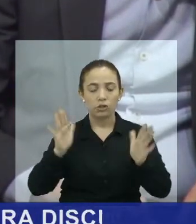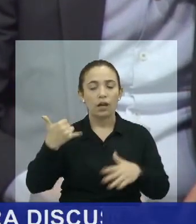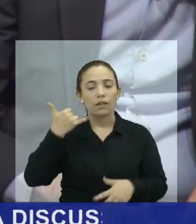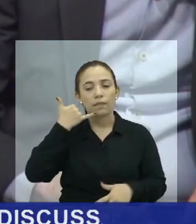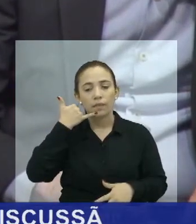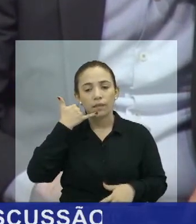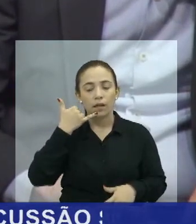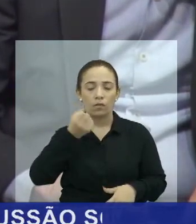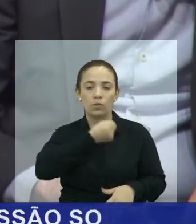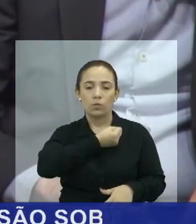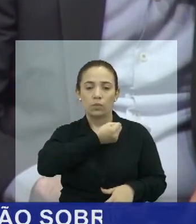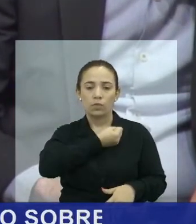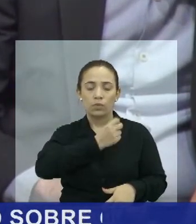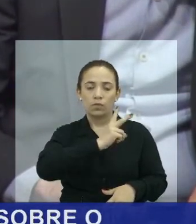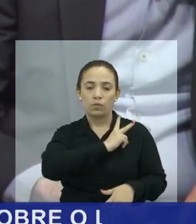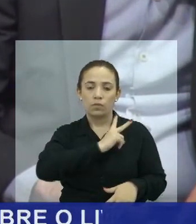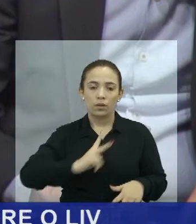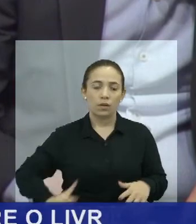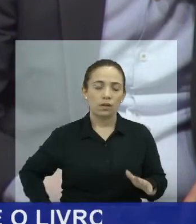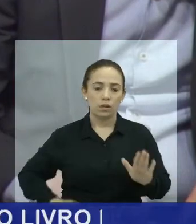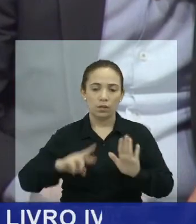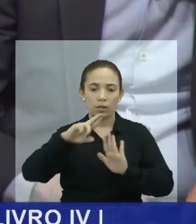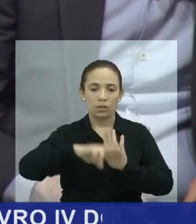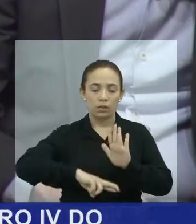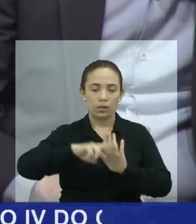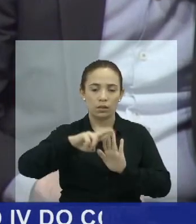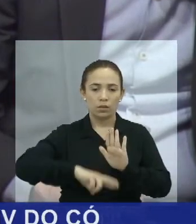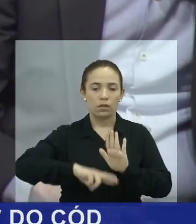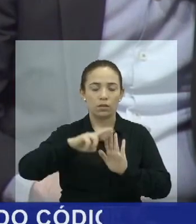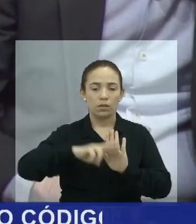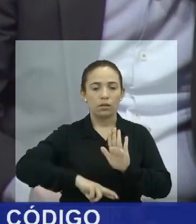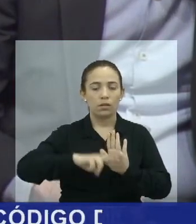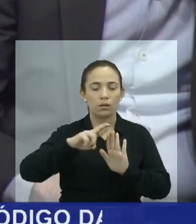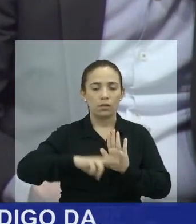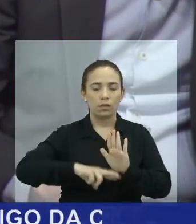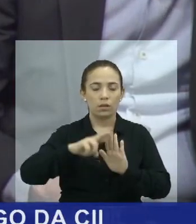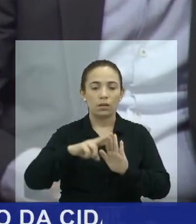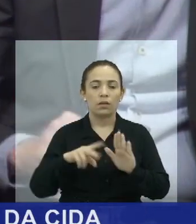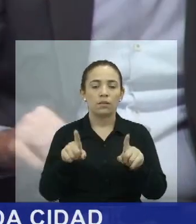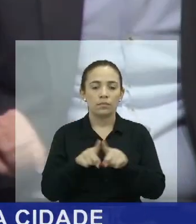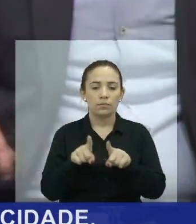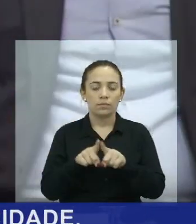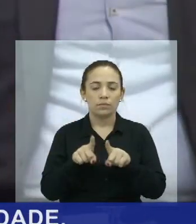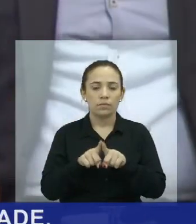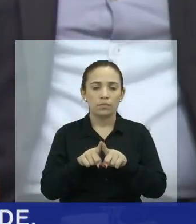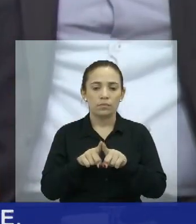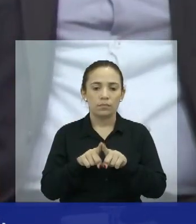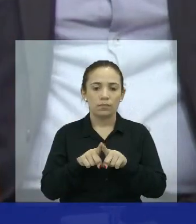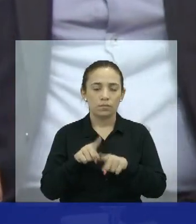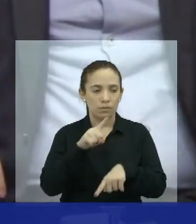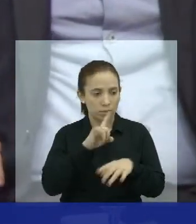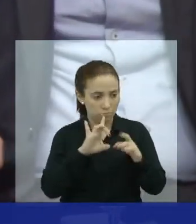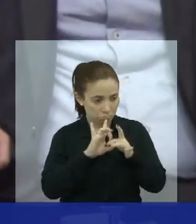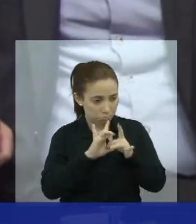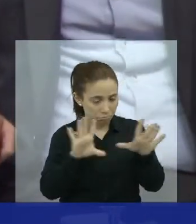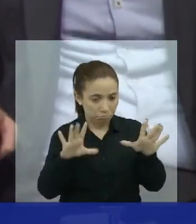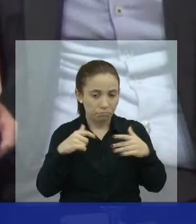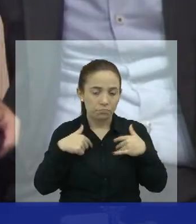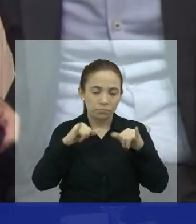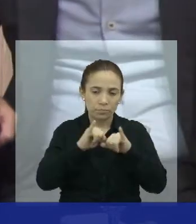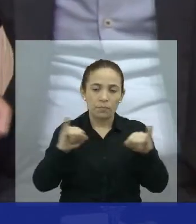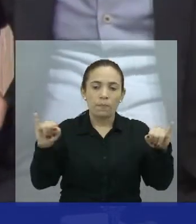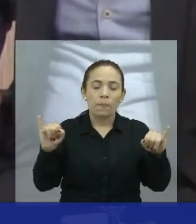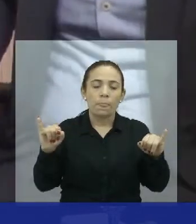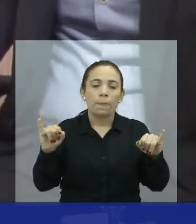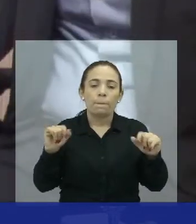do vereador relator do projeto, eu quero também, com a autorização dele, obviamente, informar os senhores